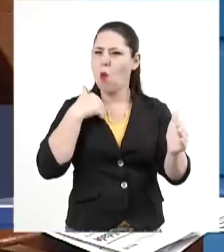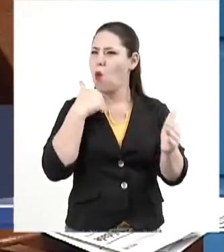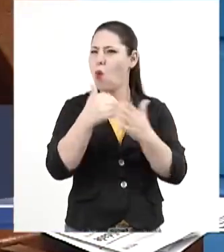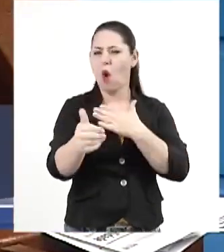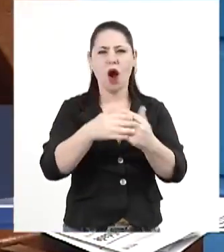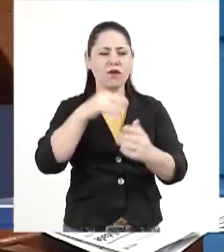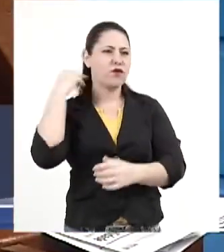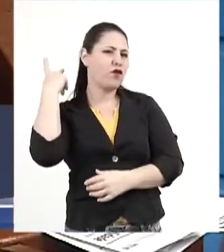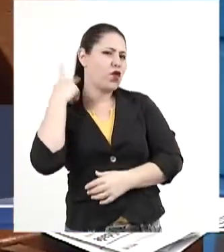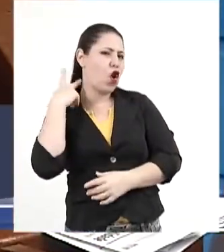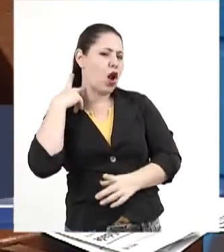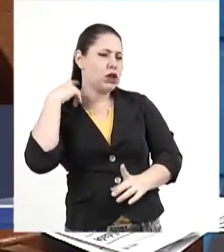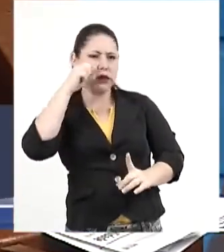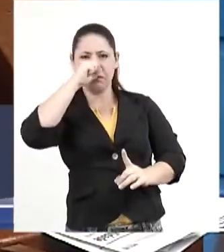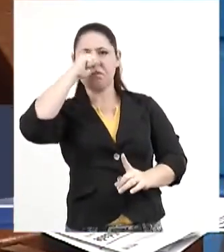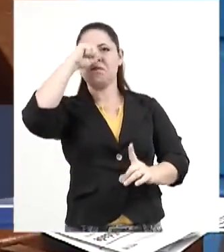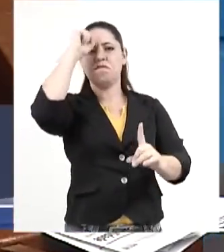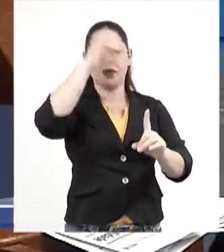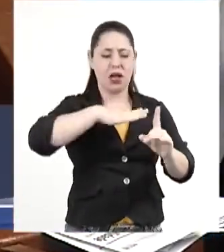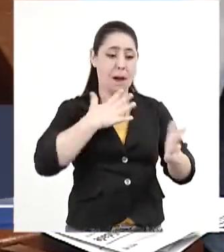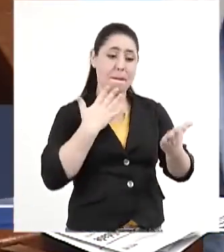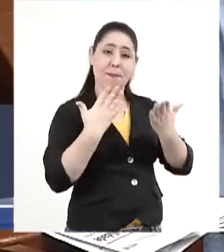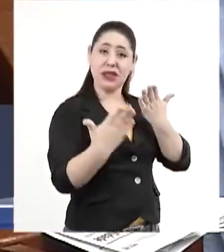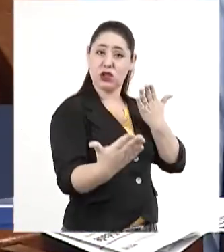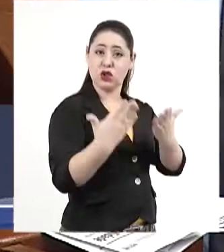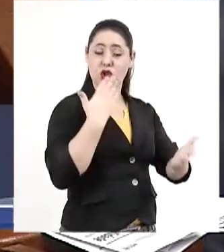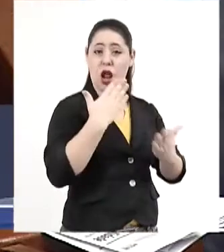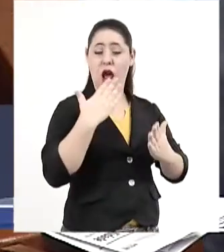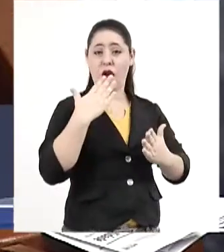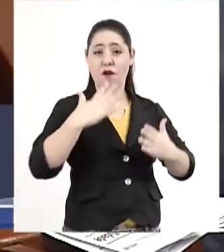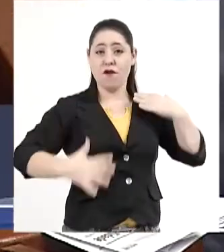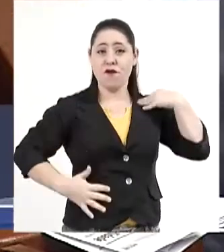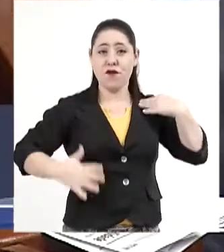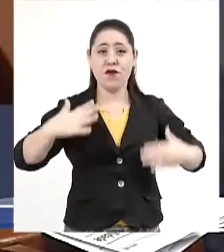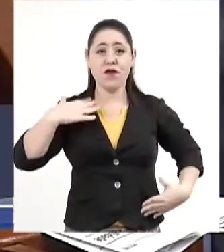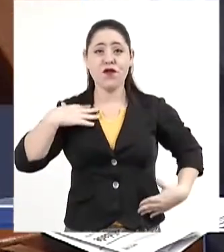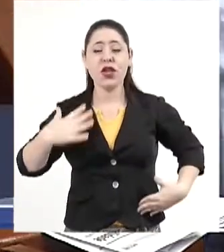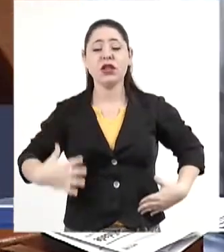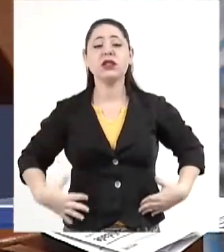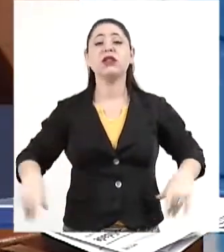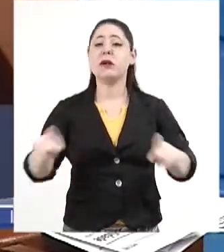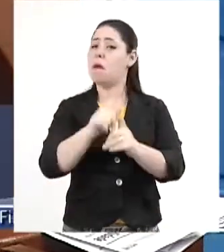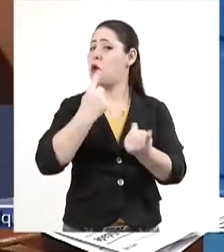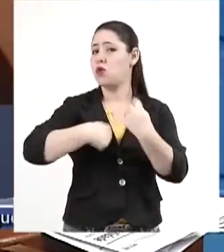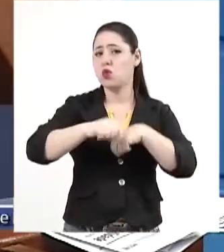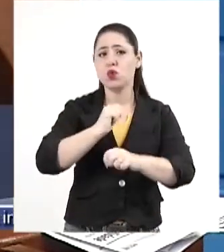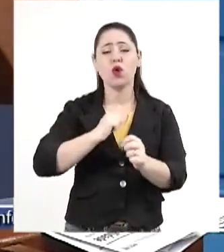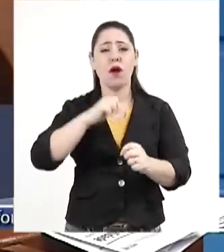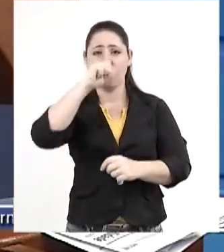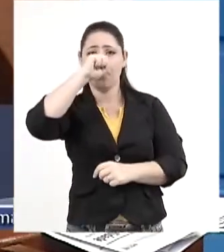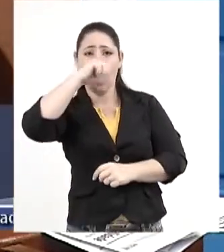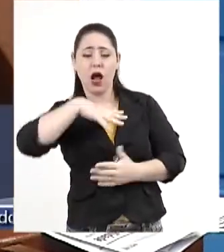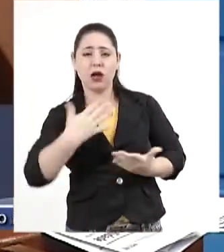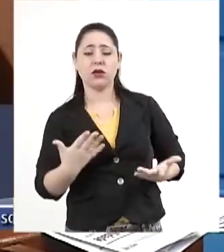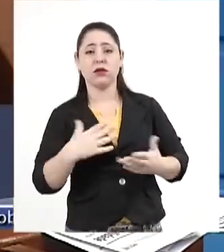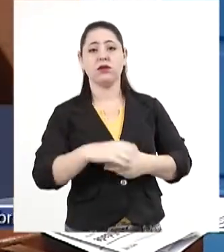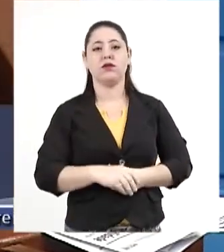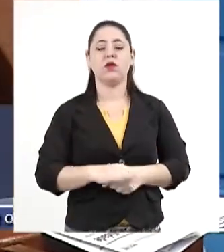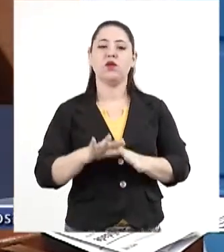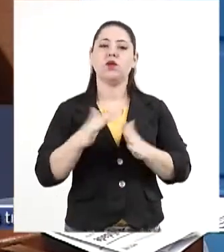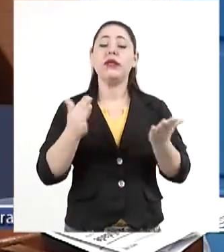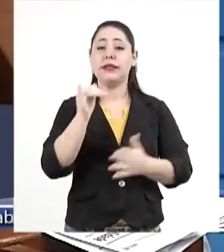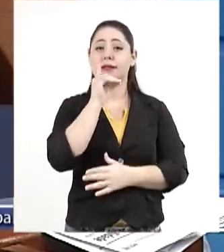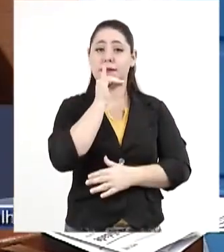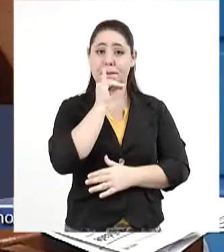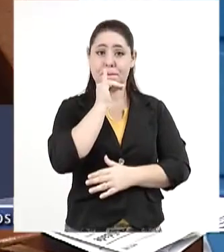de violência, violência psicológica, violência física, violência econômica. Quando, por